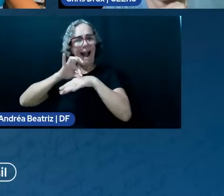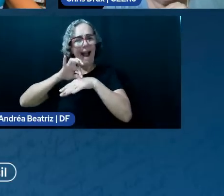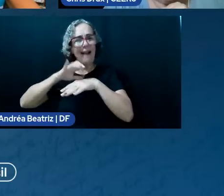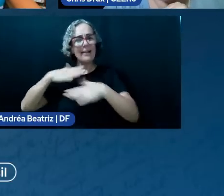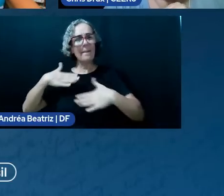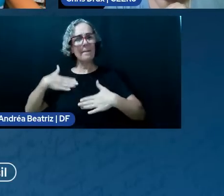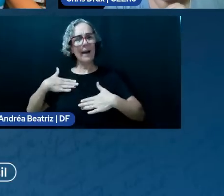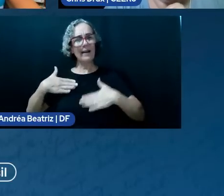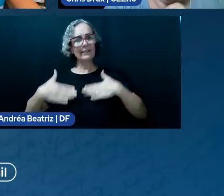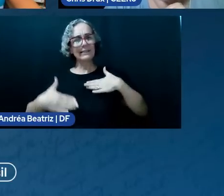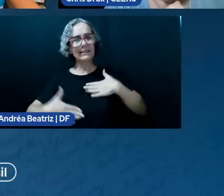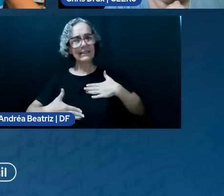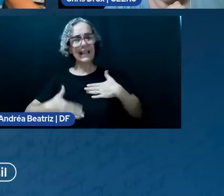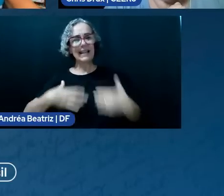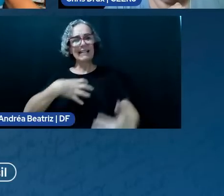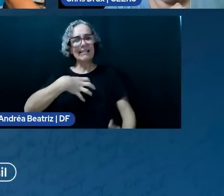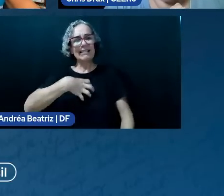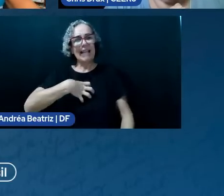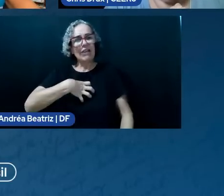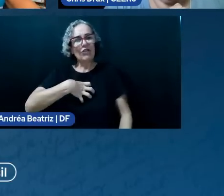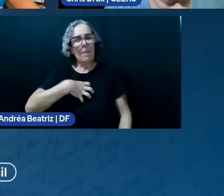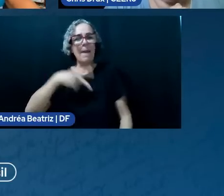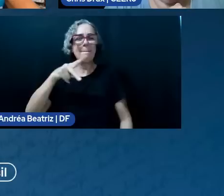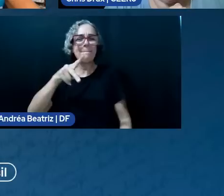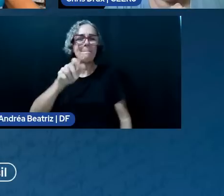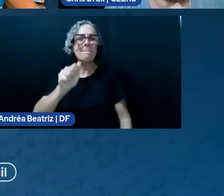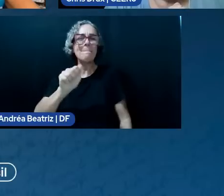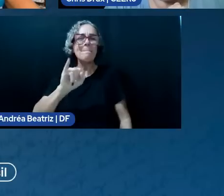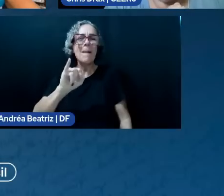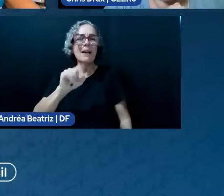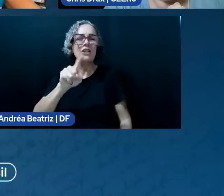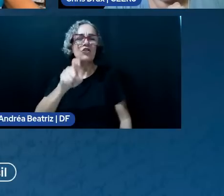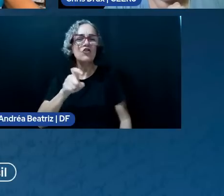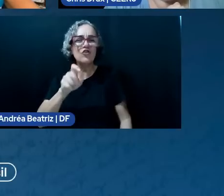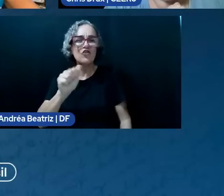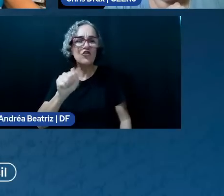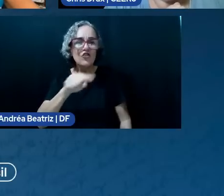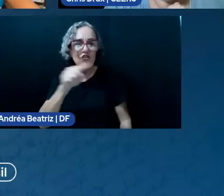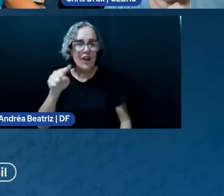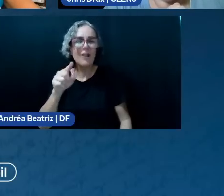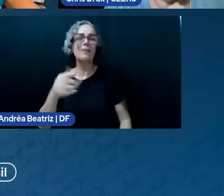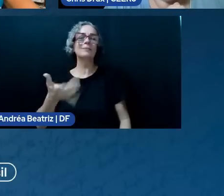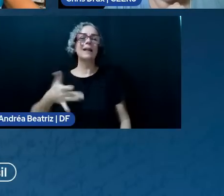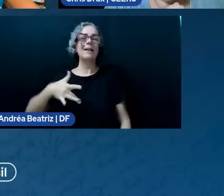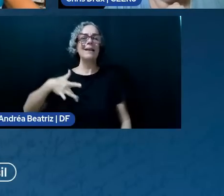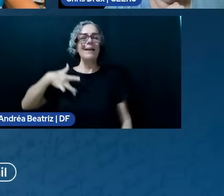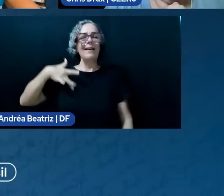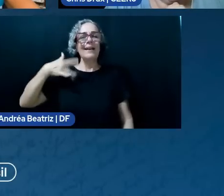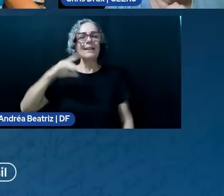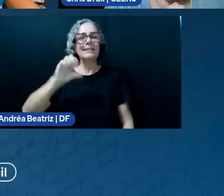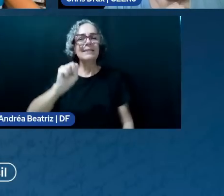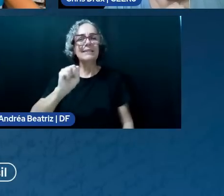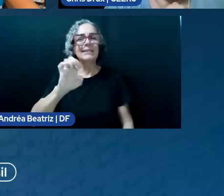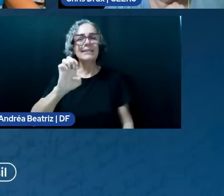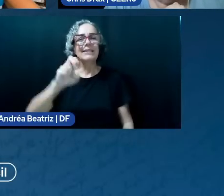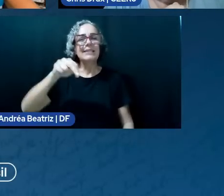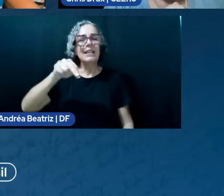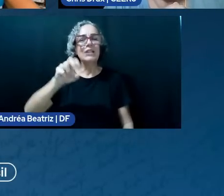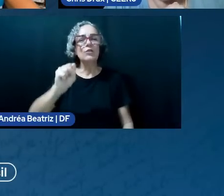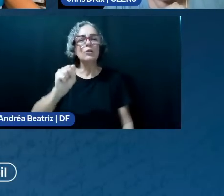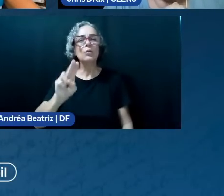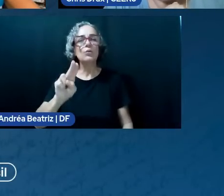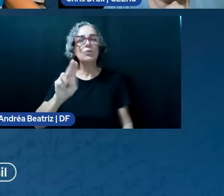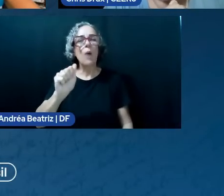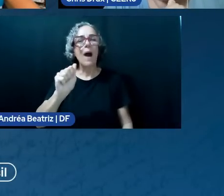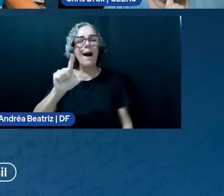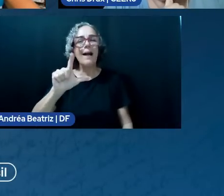os sentimentos intensos, a sensualidade, é de se perguntar se isso fica na carne ou se vai conosco